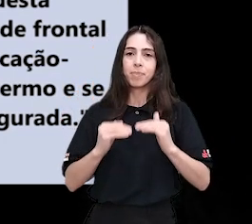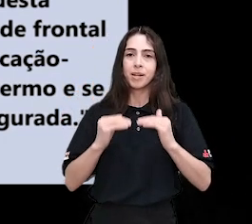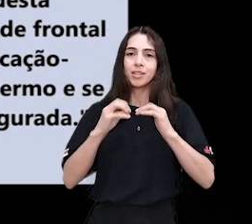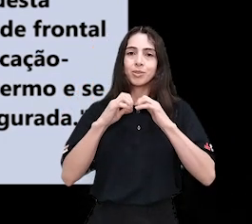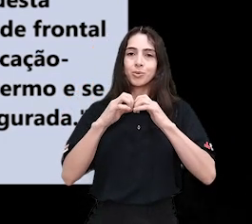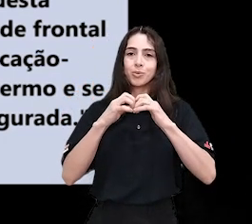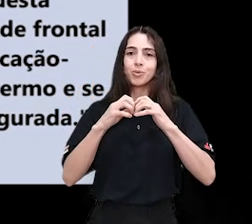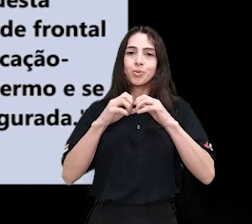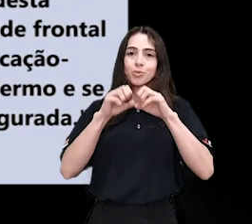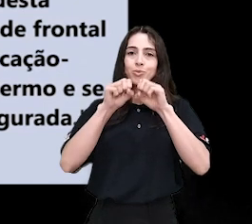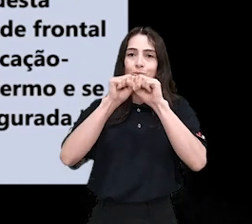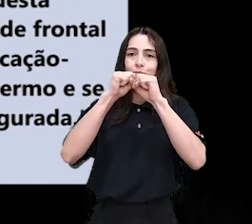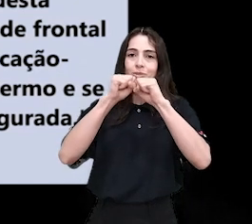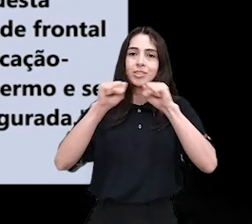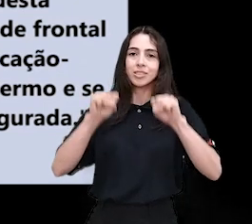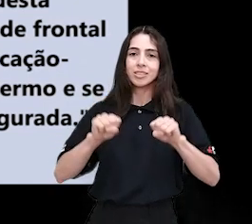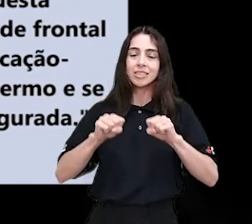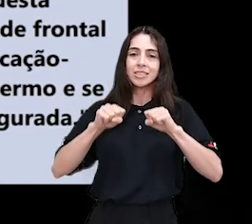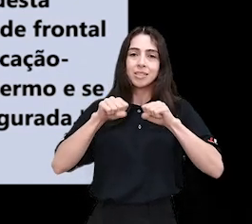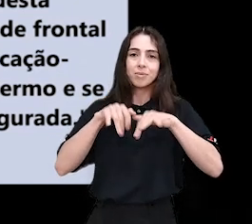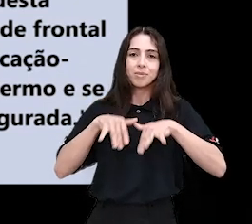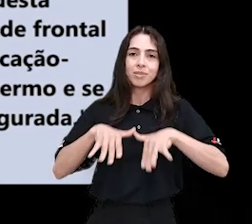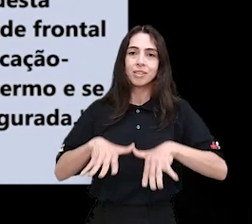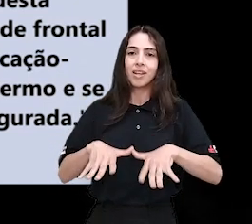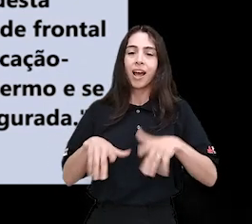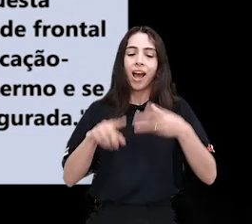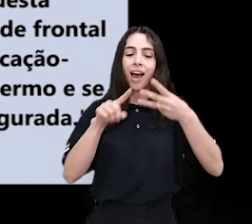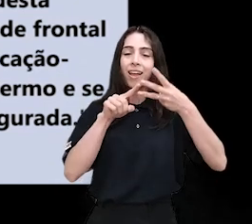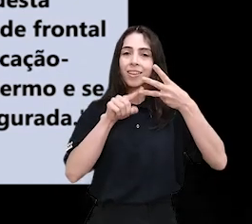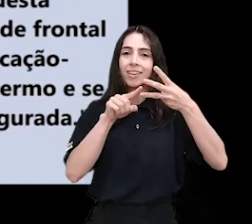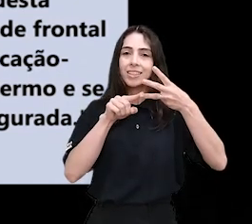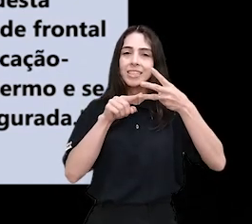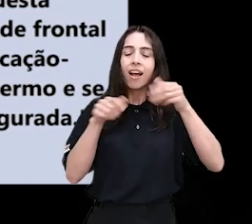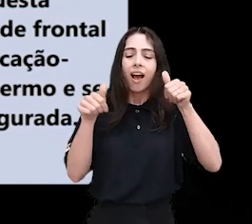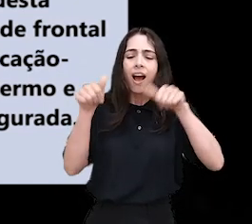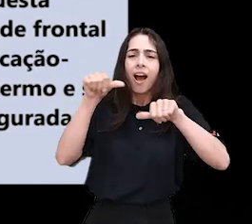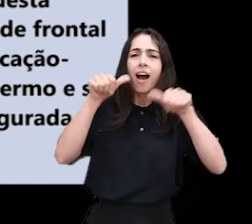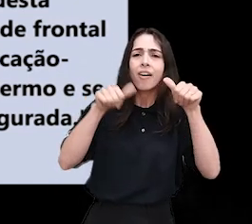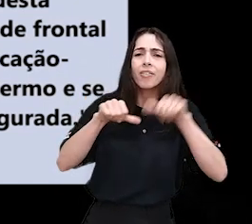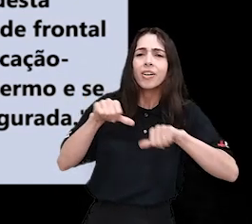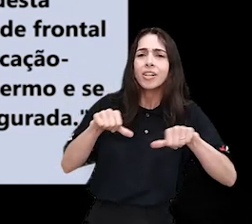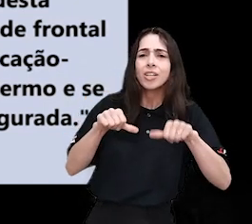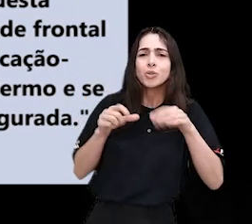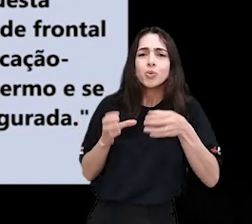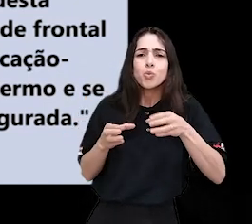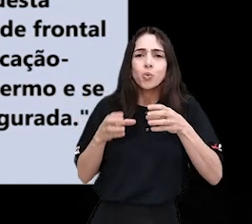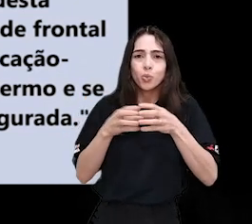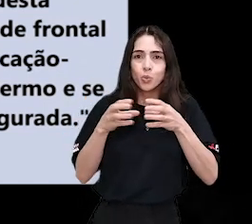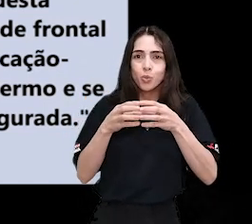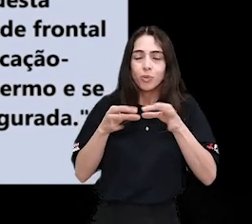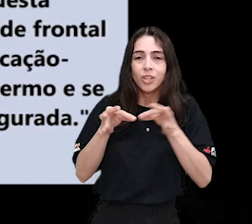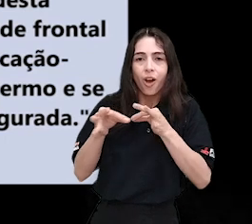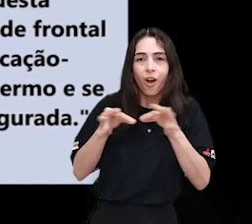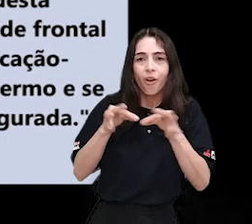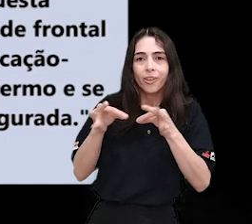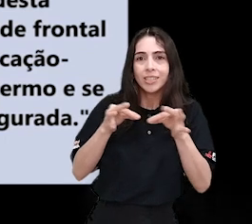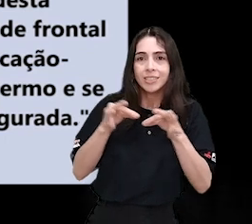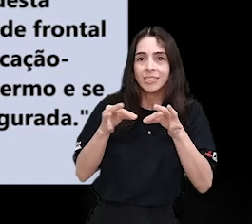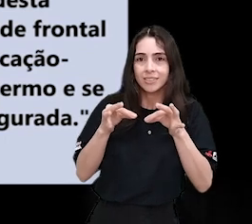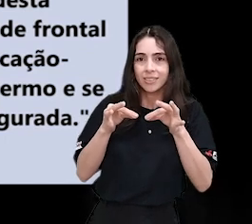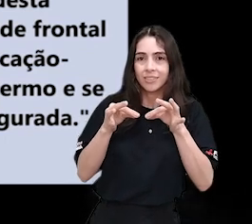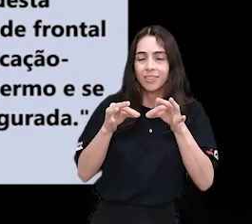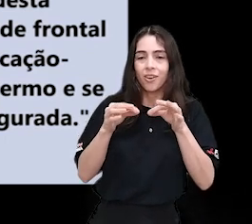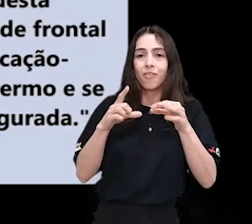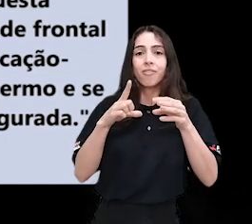arquitetura cibernética complexa, a terceira unidade frontal avalia se a família de procedimentos